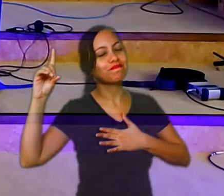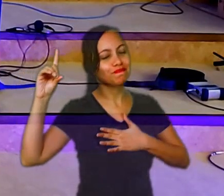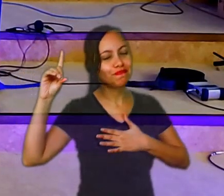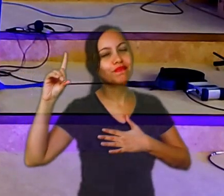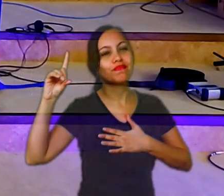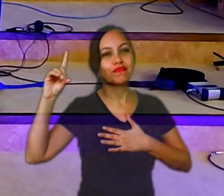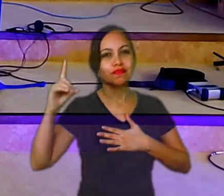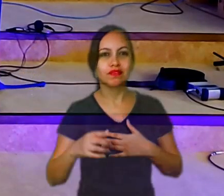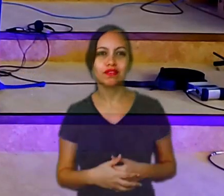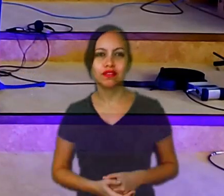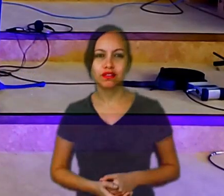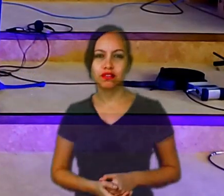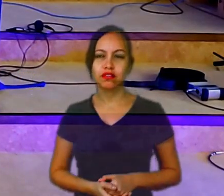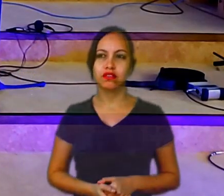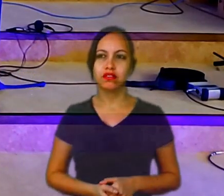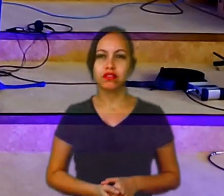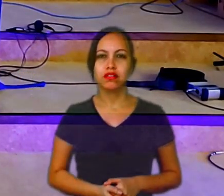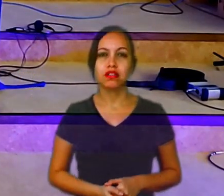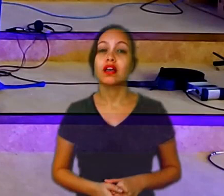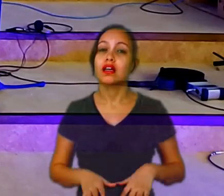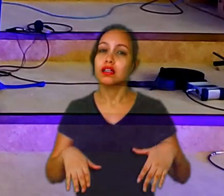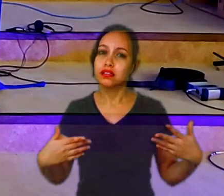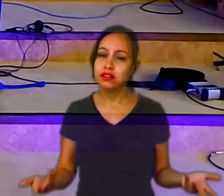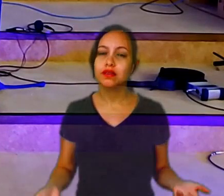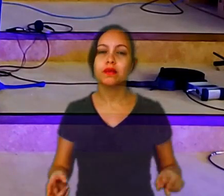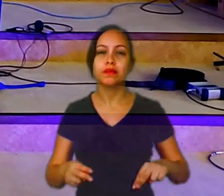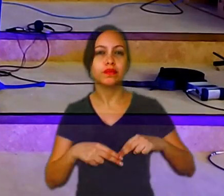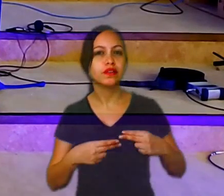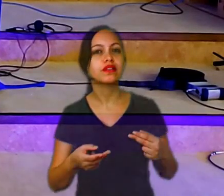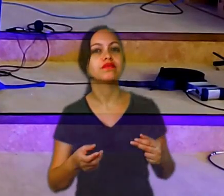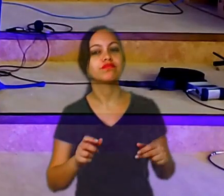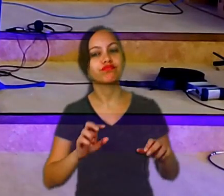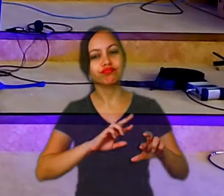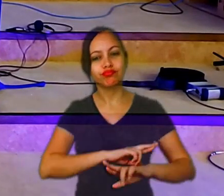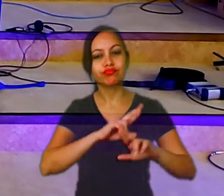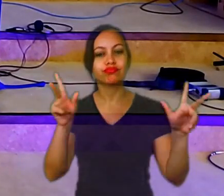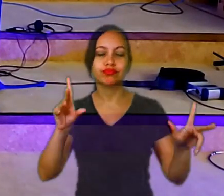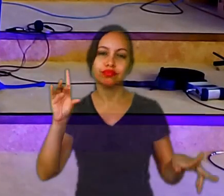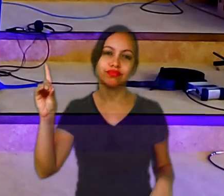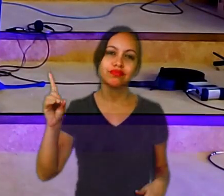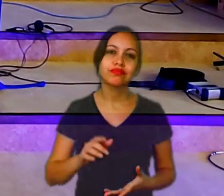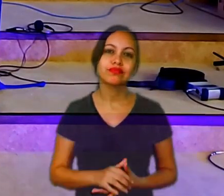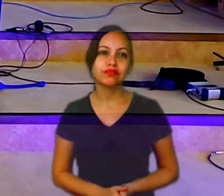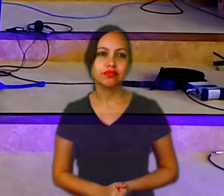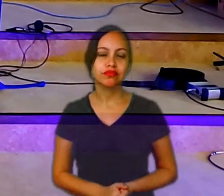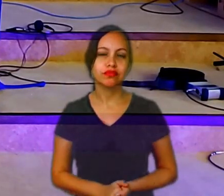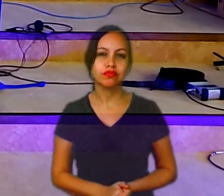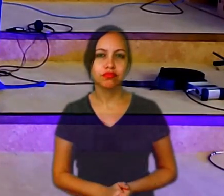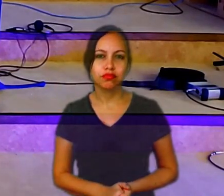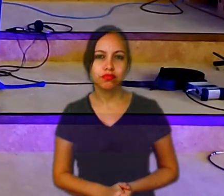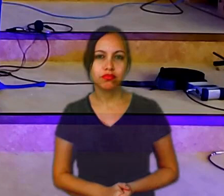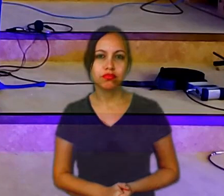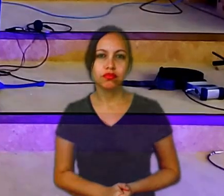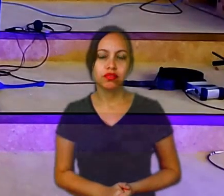Foi isso, queridos, que fez a diferença na vida de Israel. Foi essa atitude do rei Josafá que